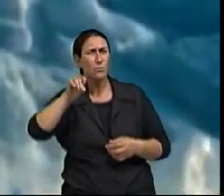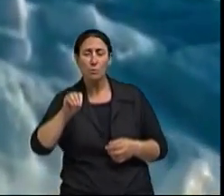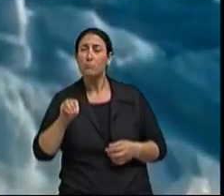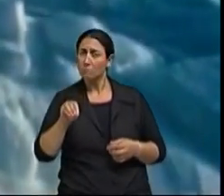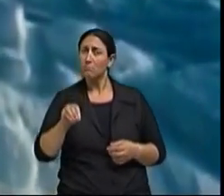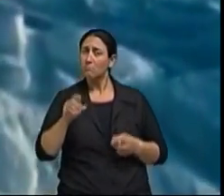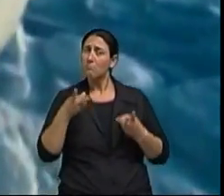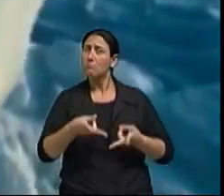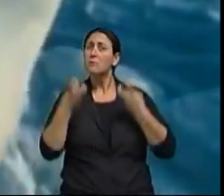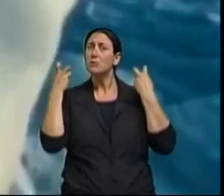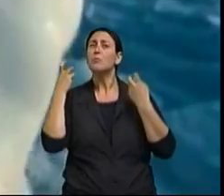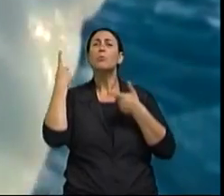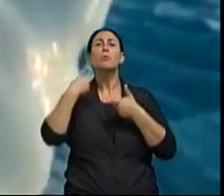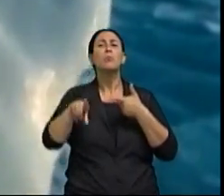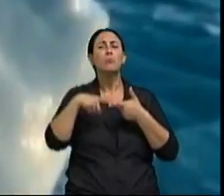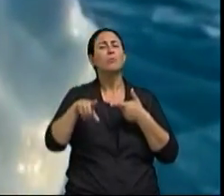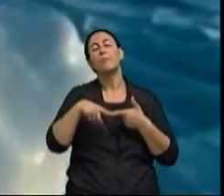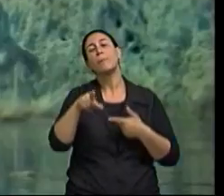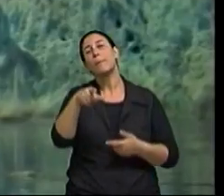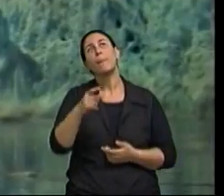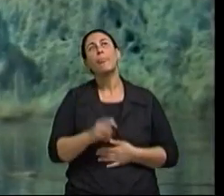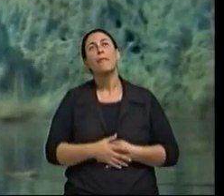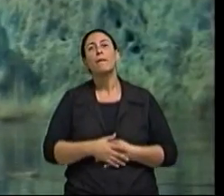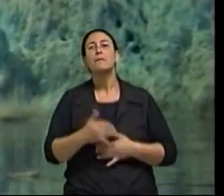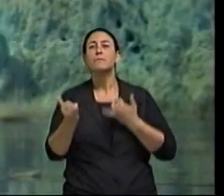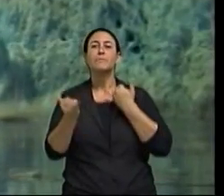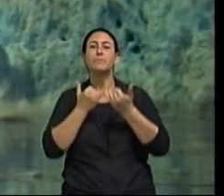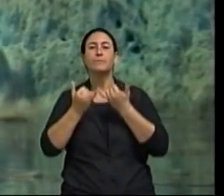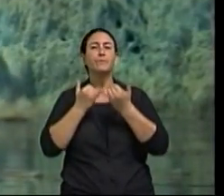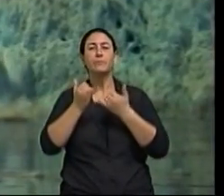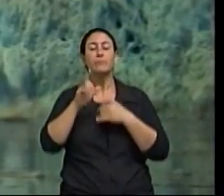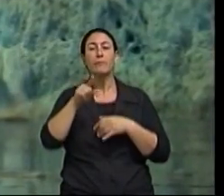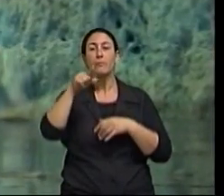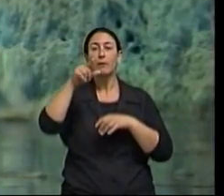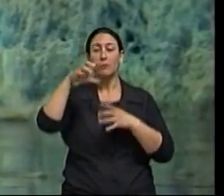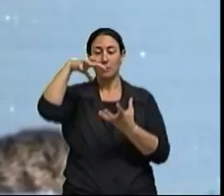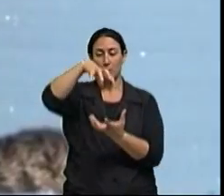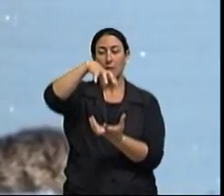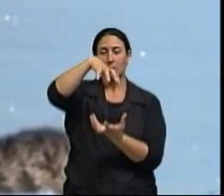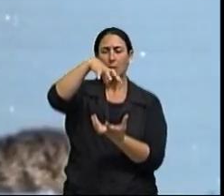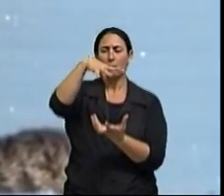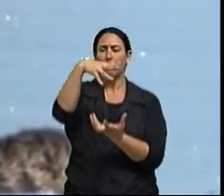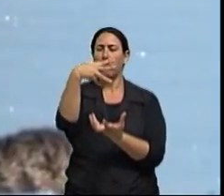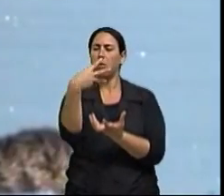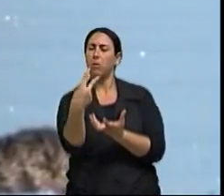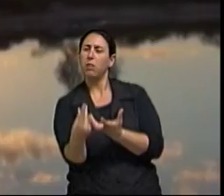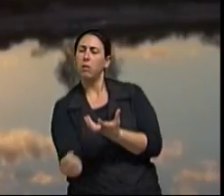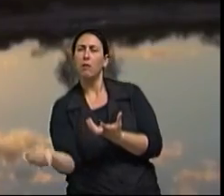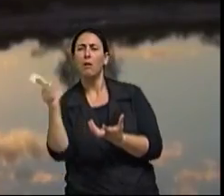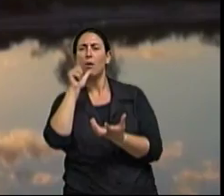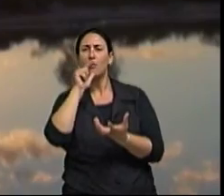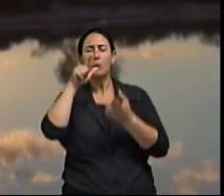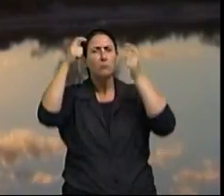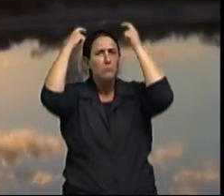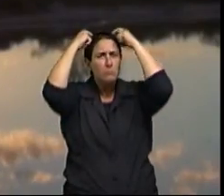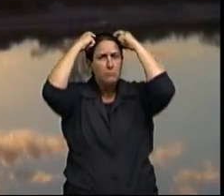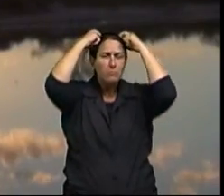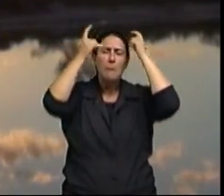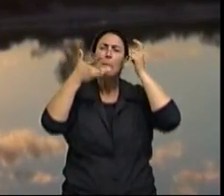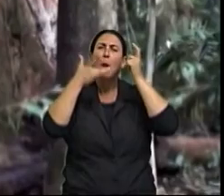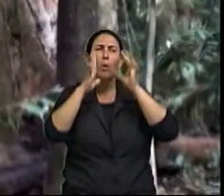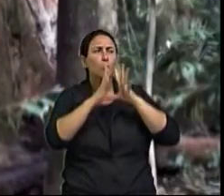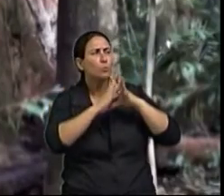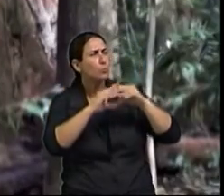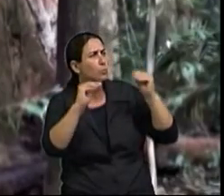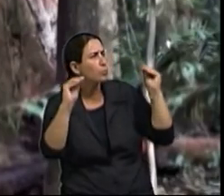exemplos muito distantes. Por exemplo, o degelo do Ártico, a questão dos ursos polares ou a destruição do ambiente